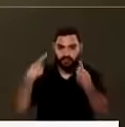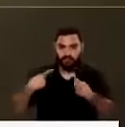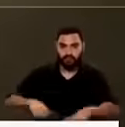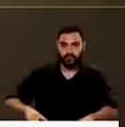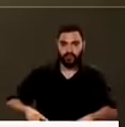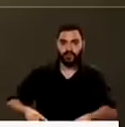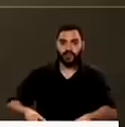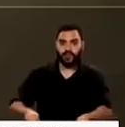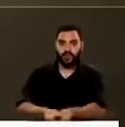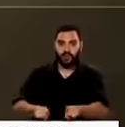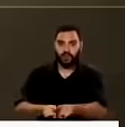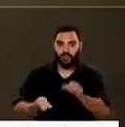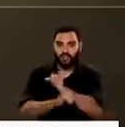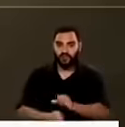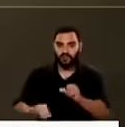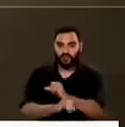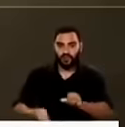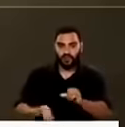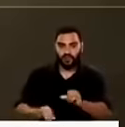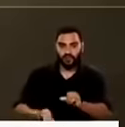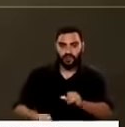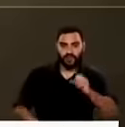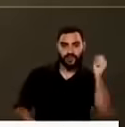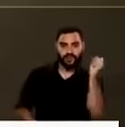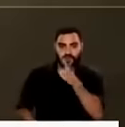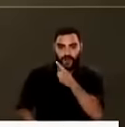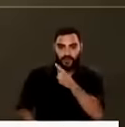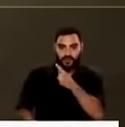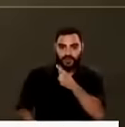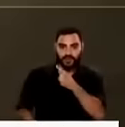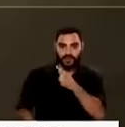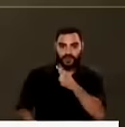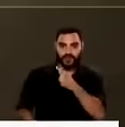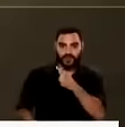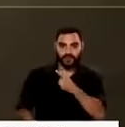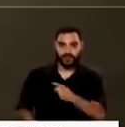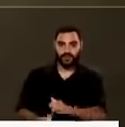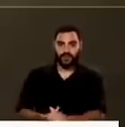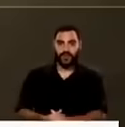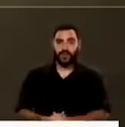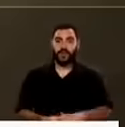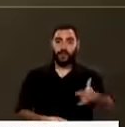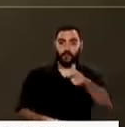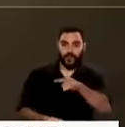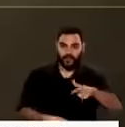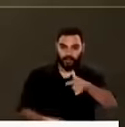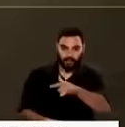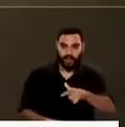ou divulgações de notícias falsas ou fraudulentas,